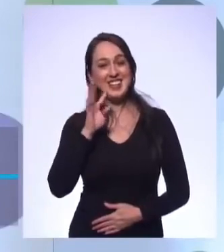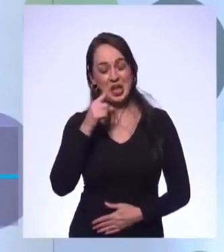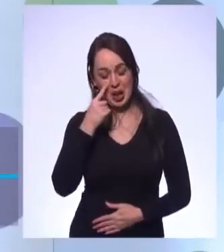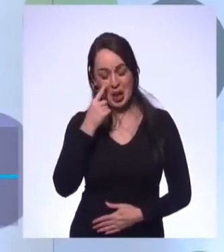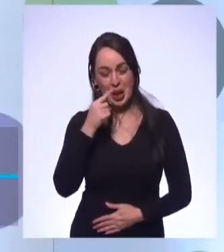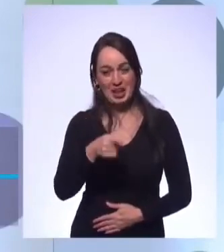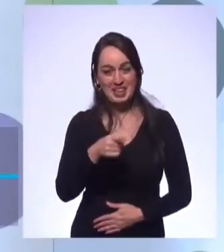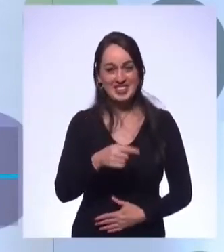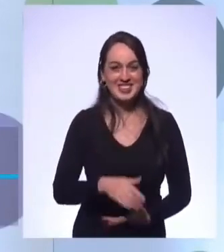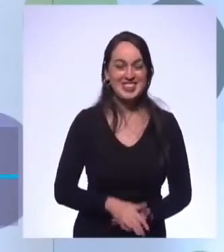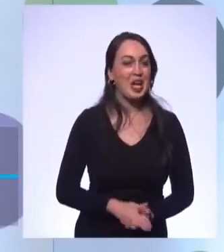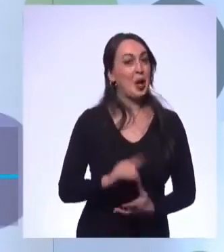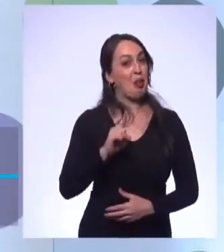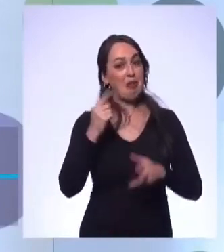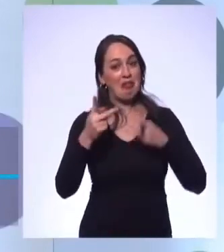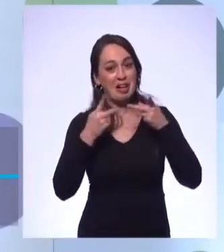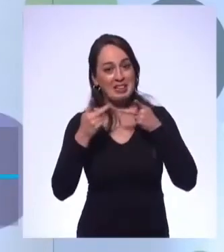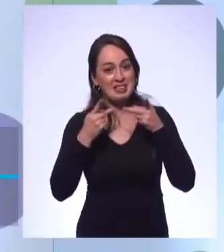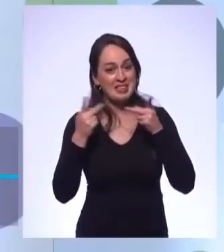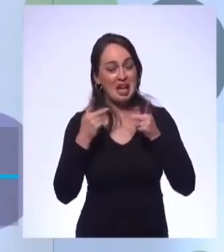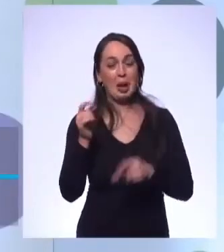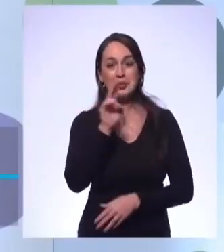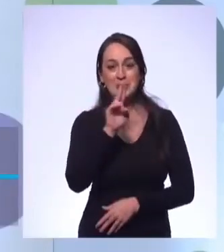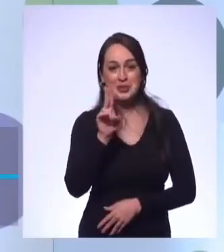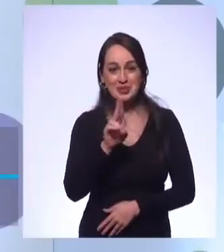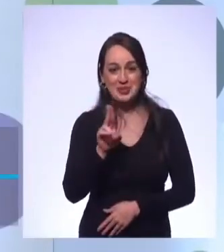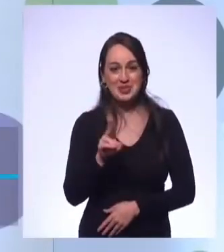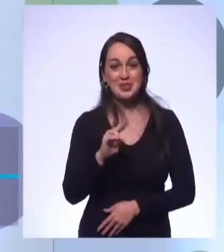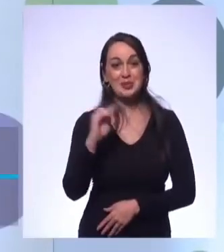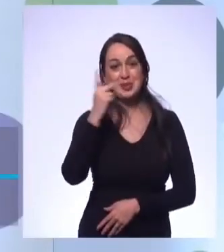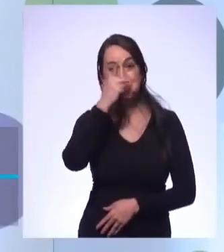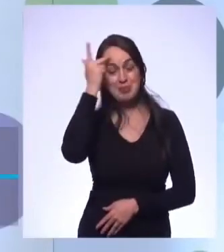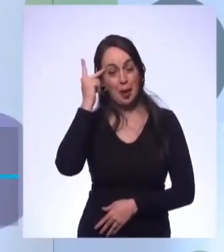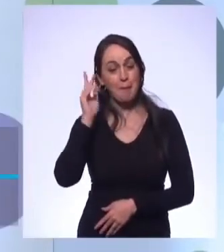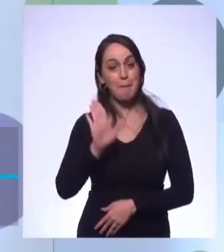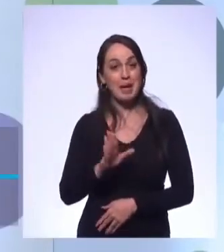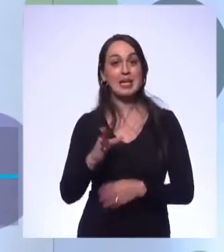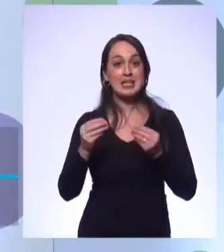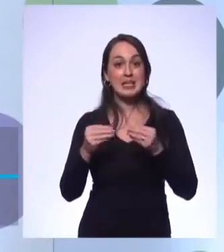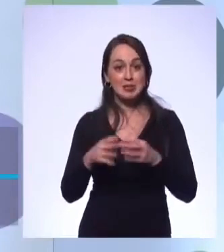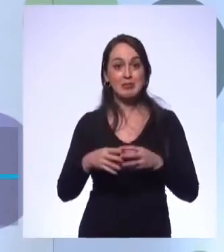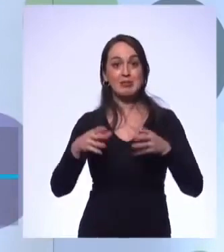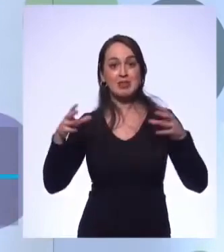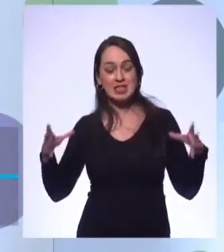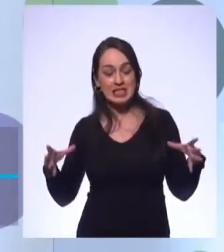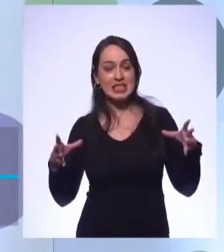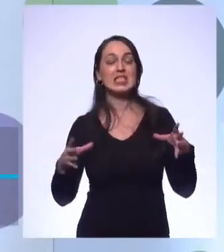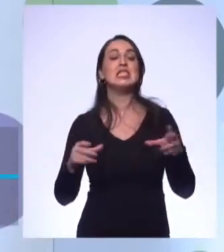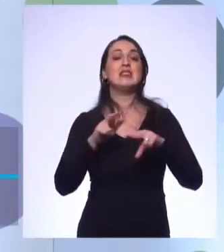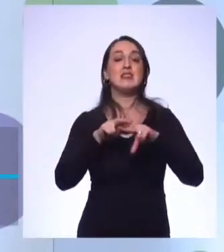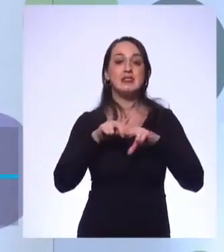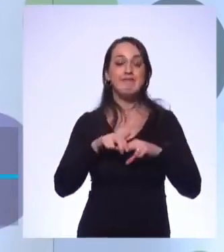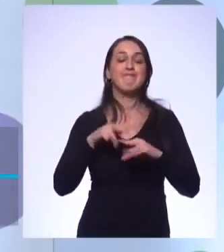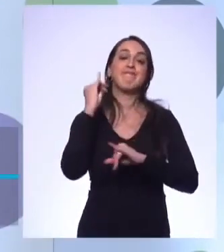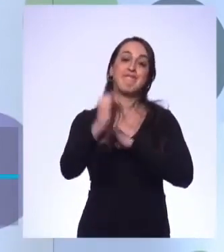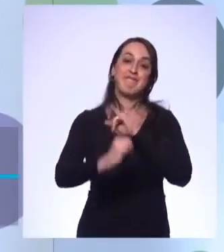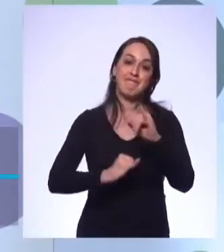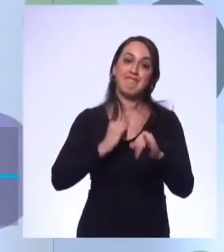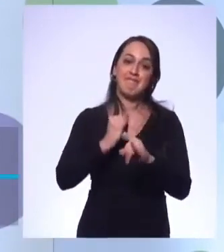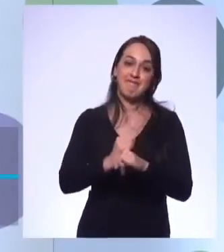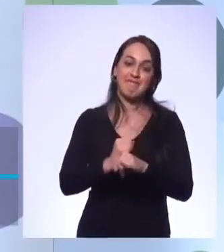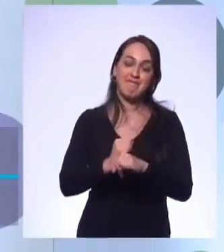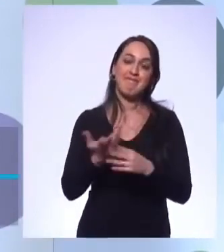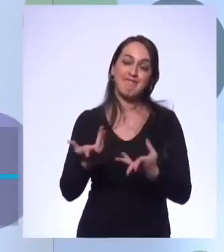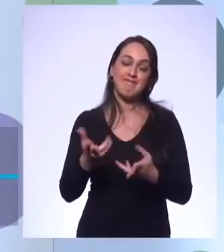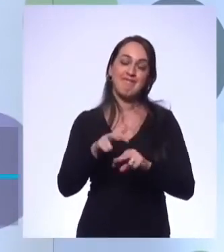aqui. Nomes de pessoas, coisas. Ai, mas a maioria aqui está reclamando sobre a internet, que a gente está nesse período remoto. Isso.